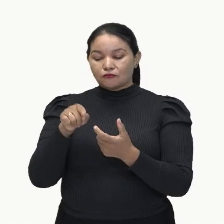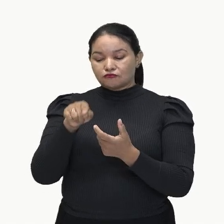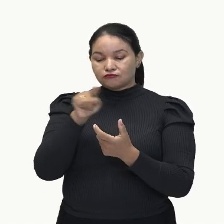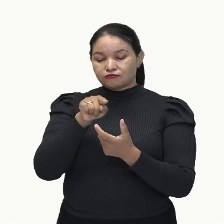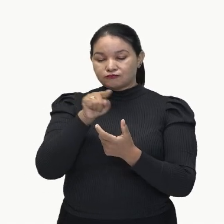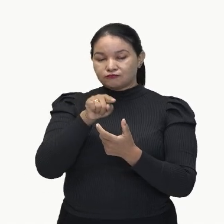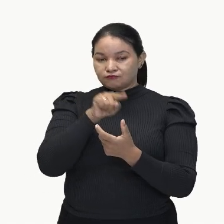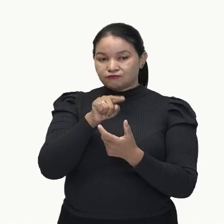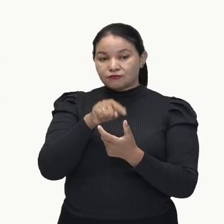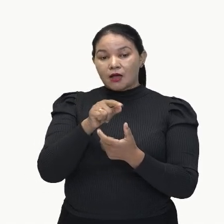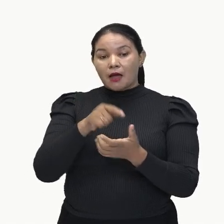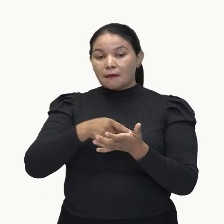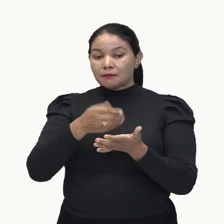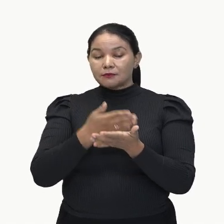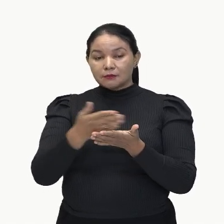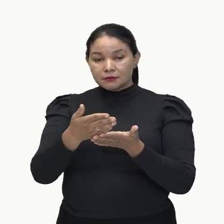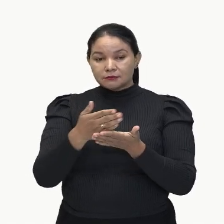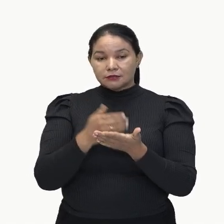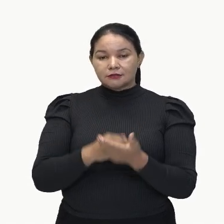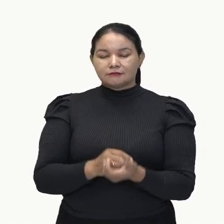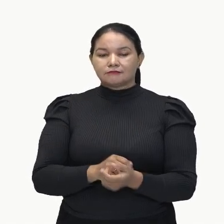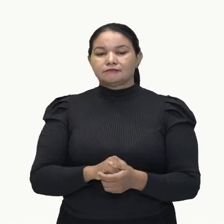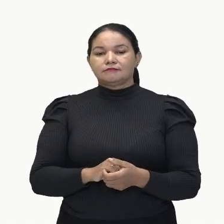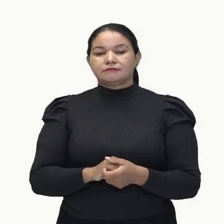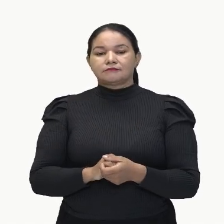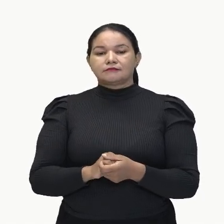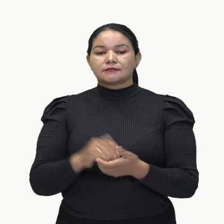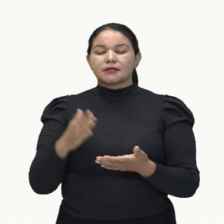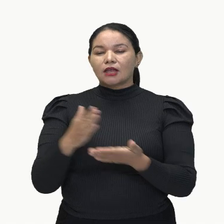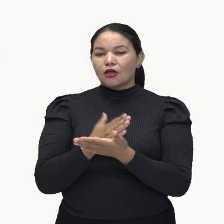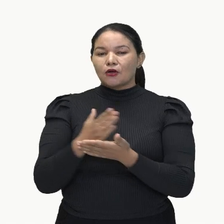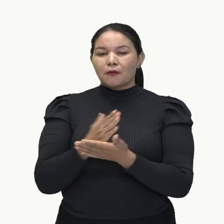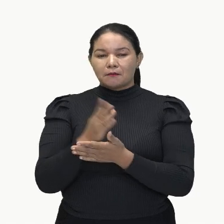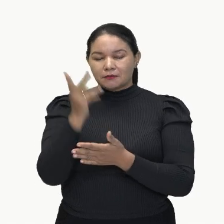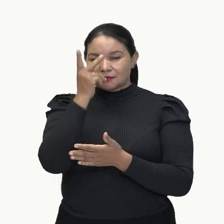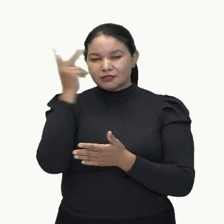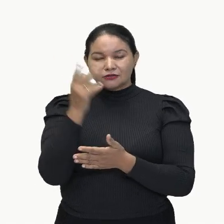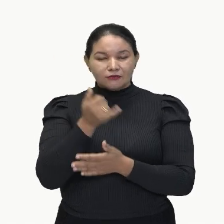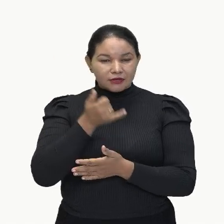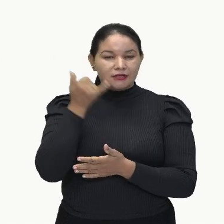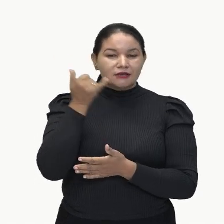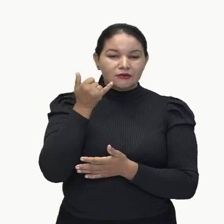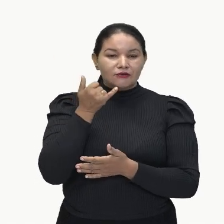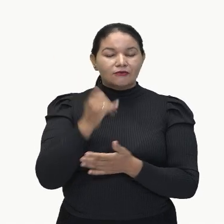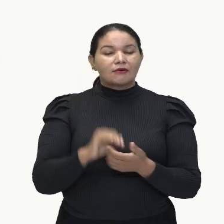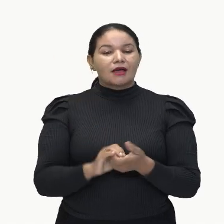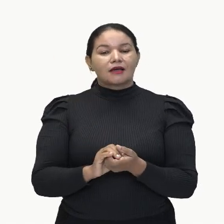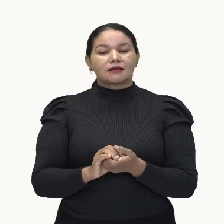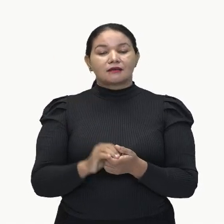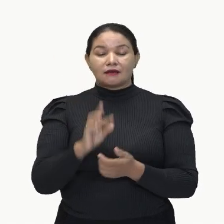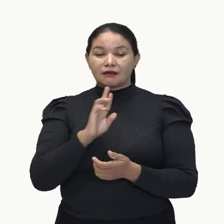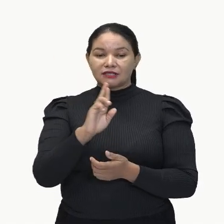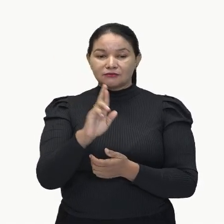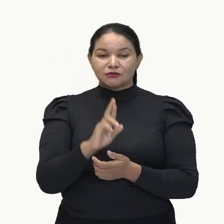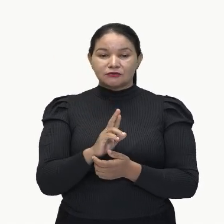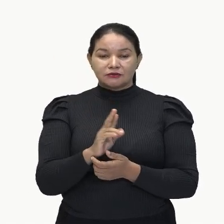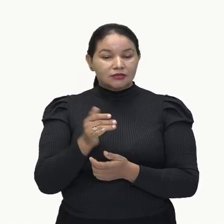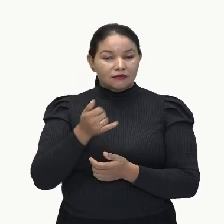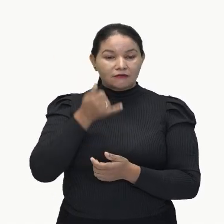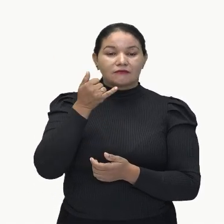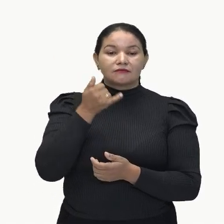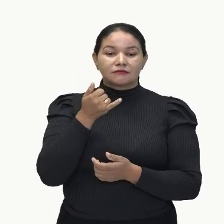diga Melo alguém tá com o telefone lá alguém ligou e o outro vai e diz o qu Diel ou seja